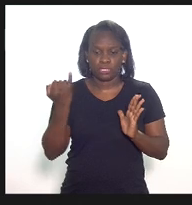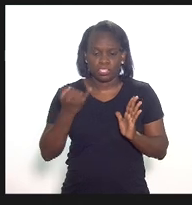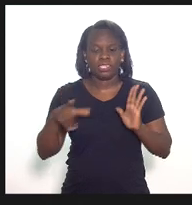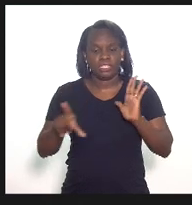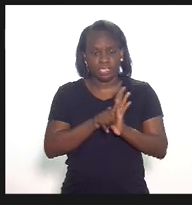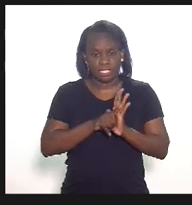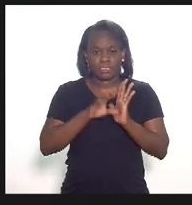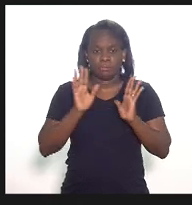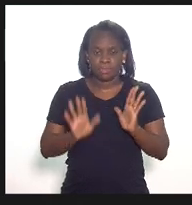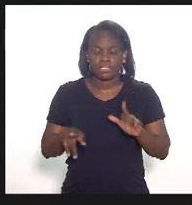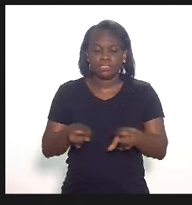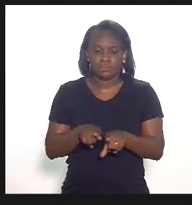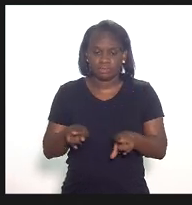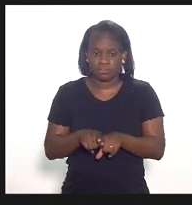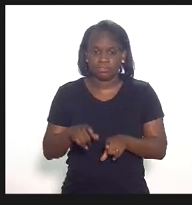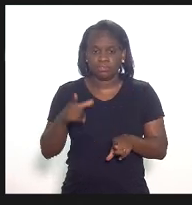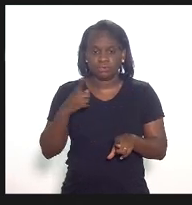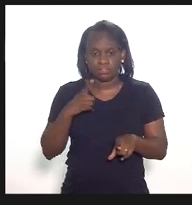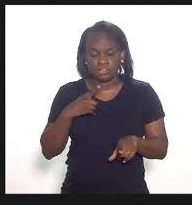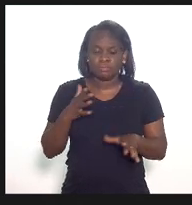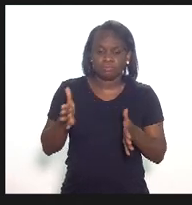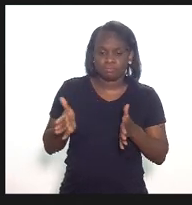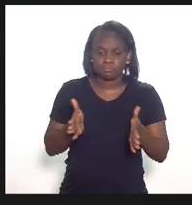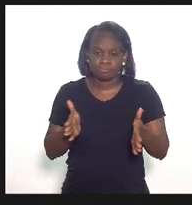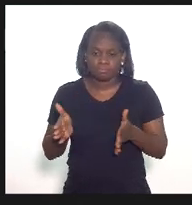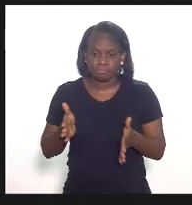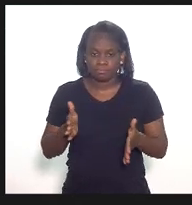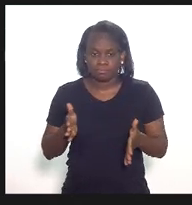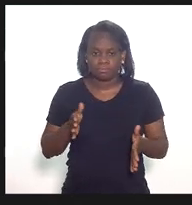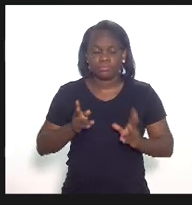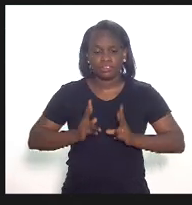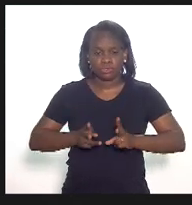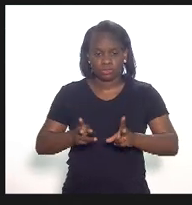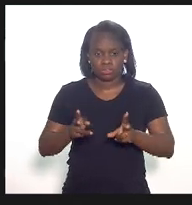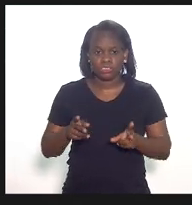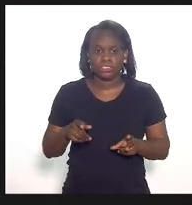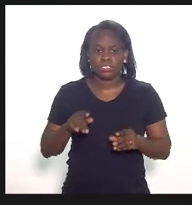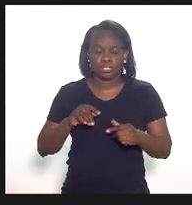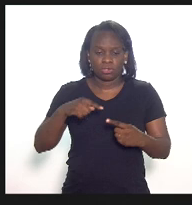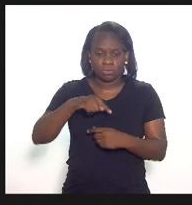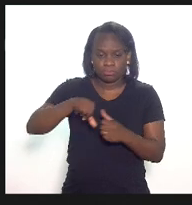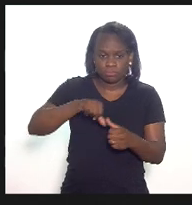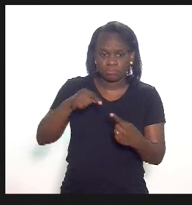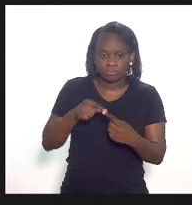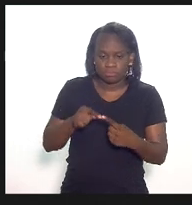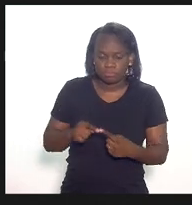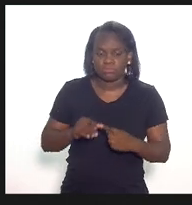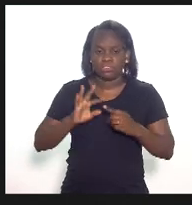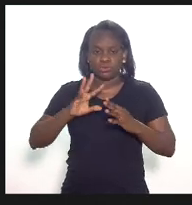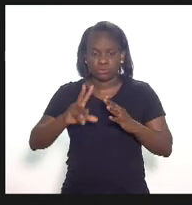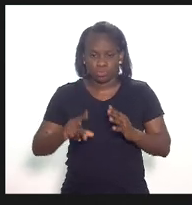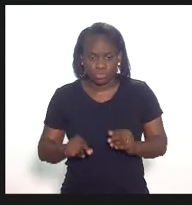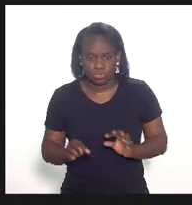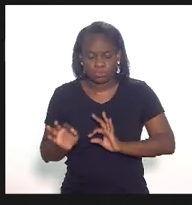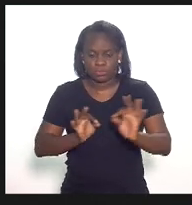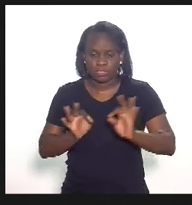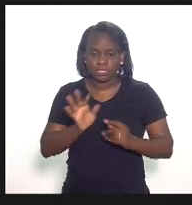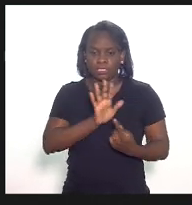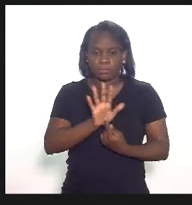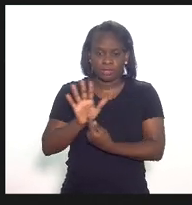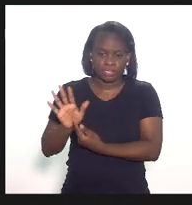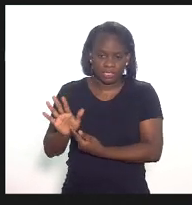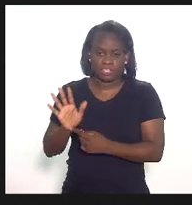lei, mas também sendo um meio termo a não ter que adequar toda a produção apresentada no